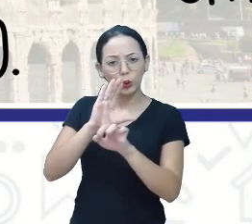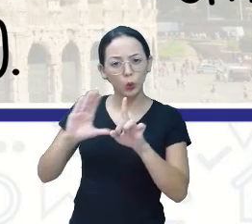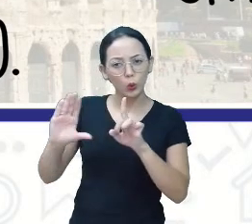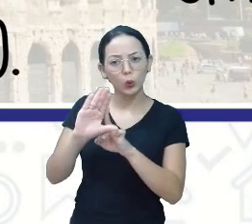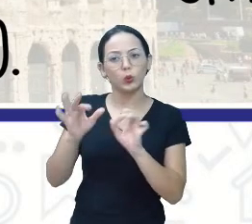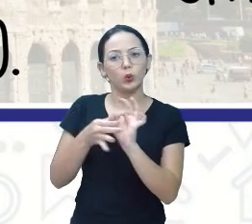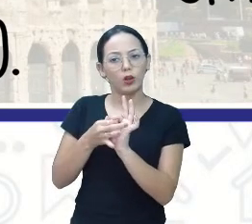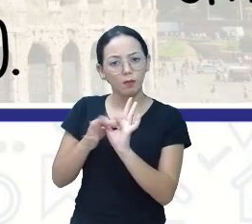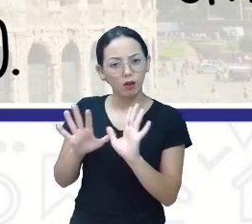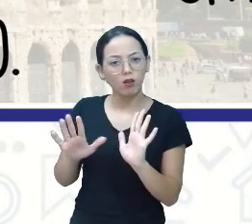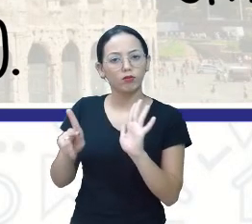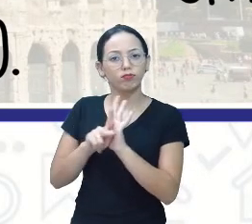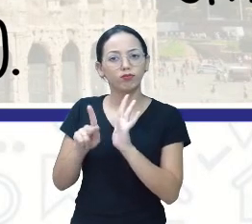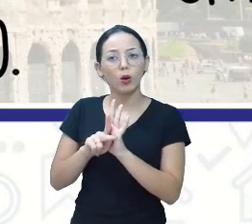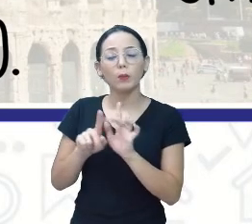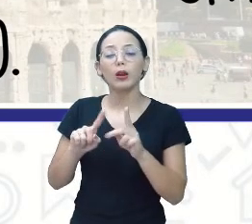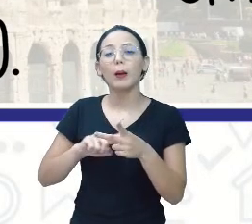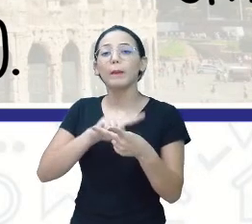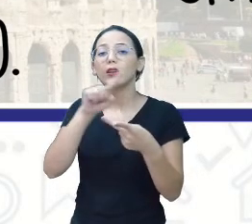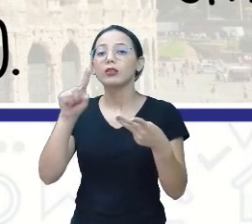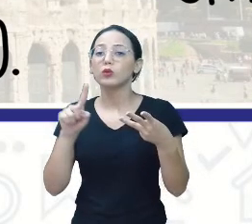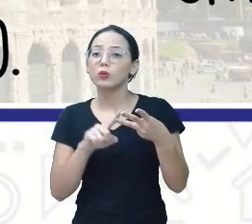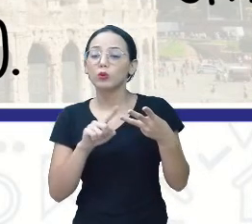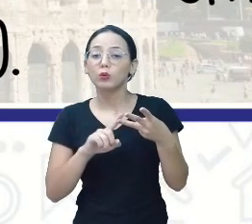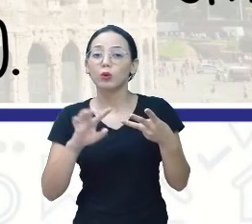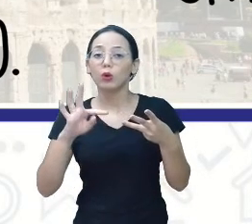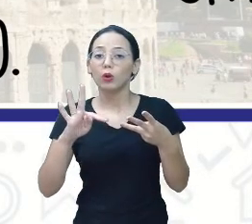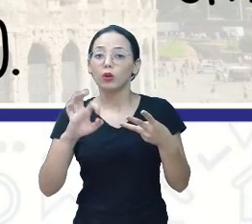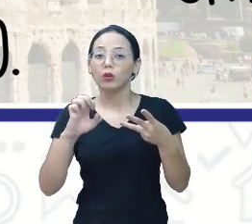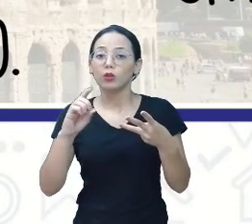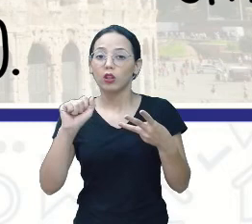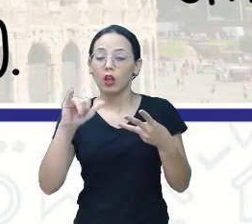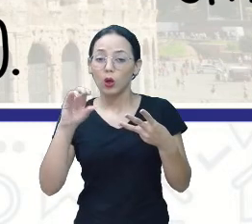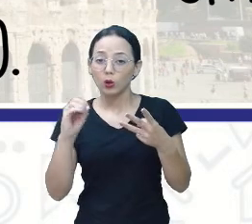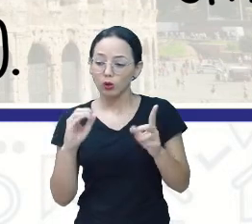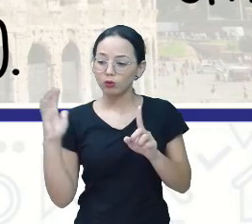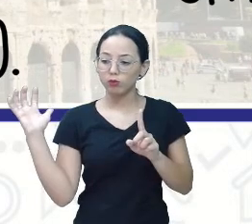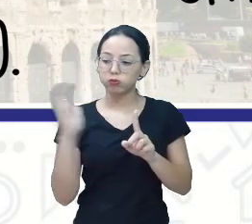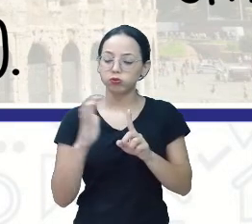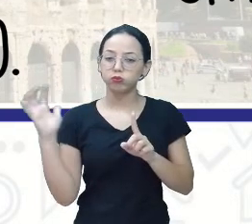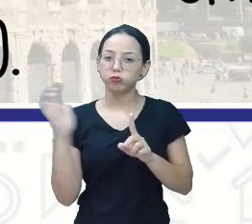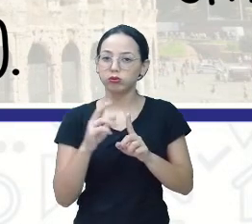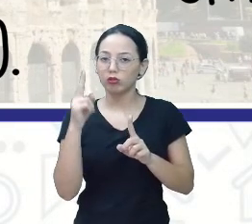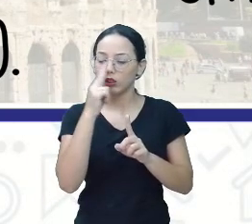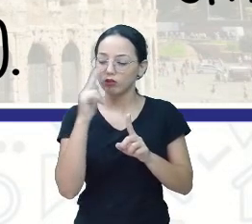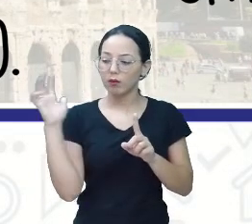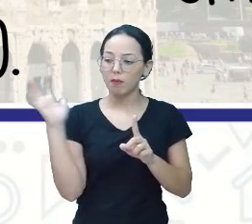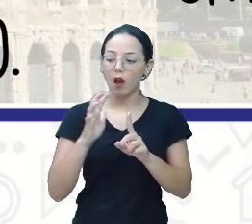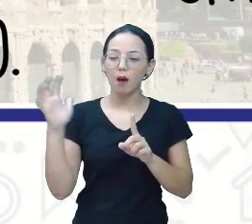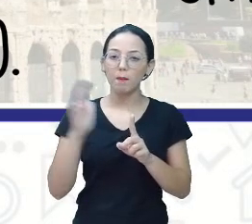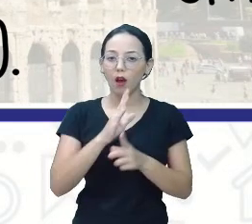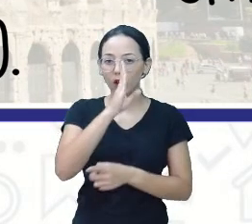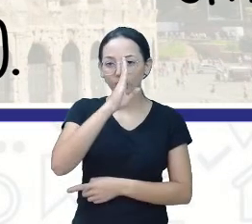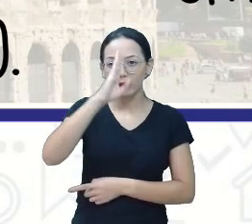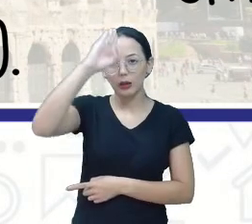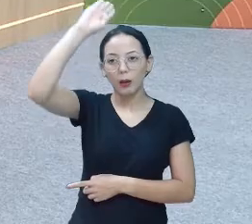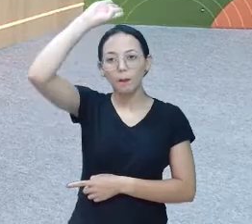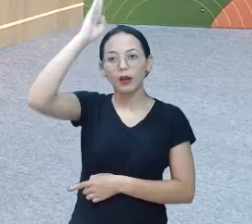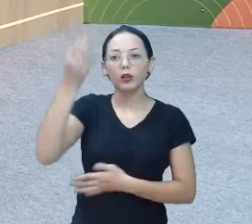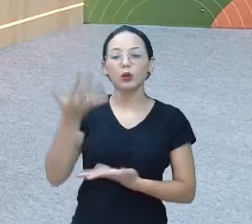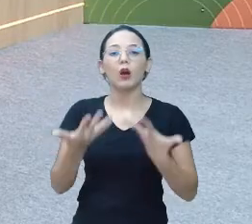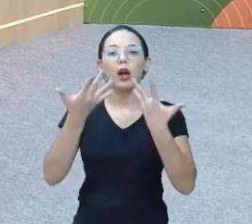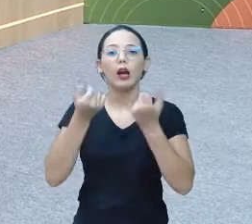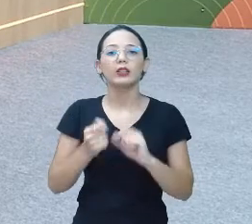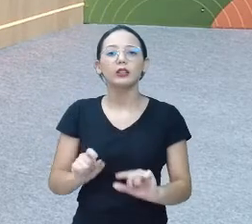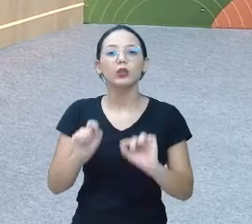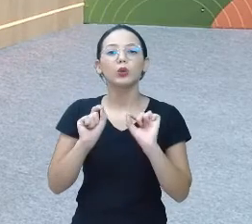os cristãos, e Teodósio, a partir da influência cada vez maior do cristianismo no Império Romano, ele adota o